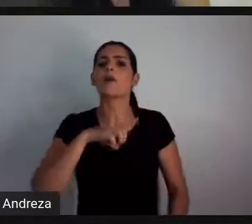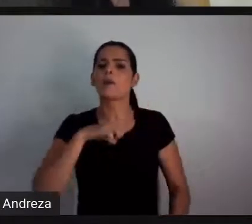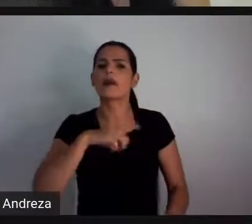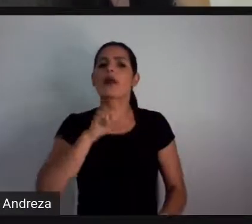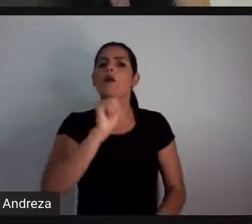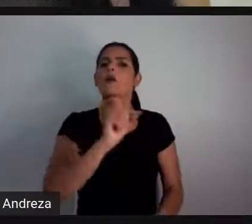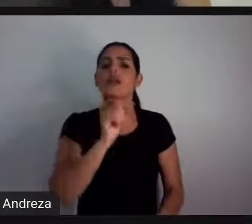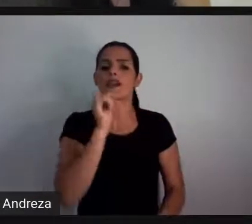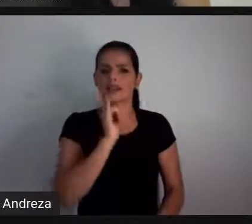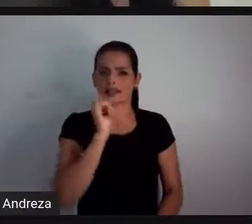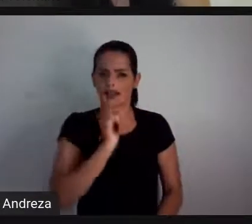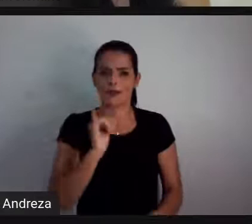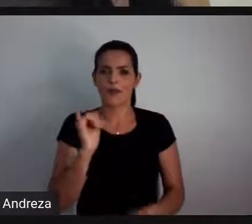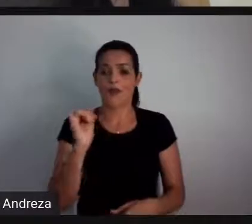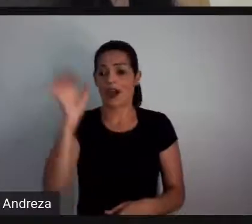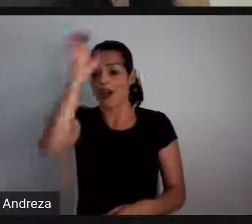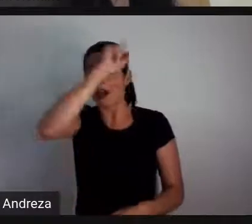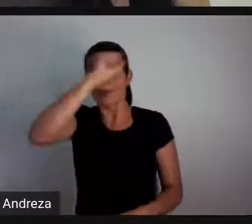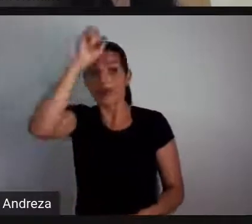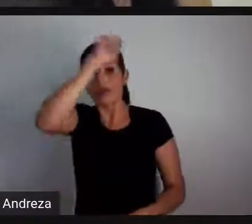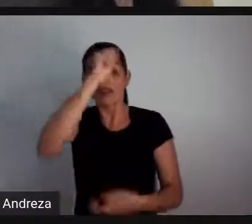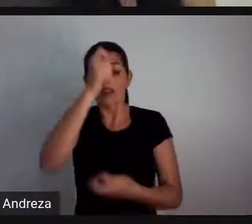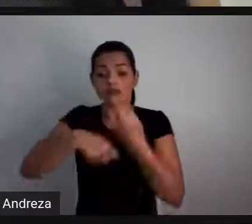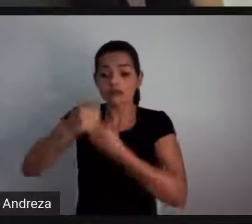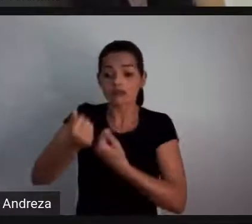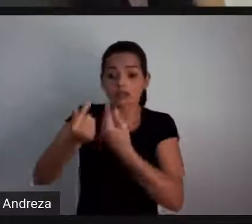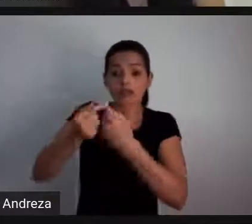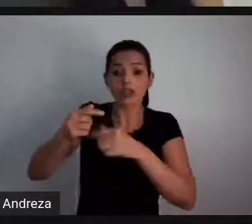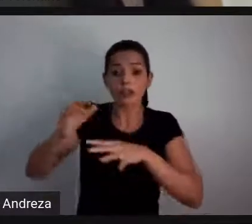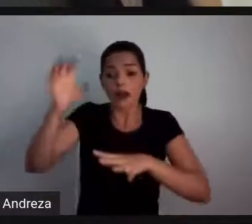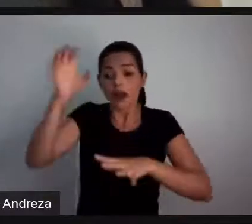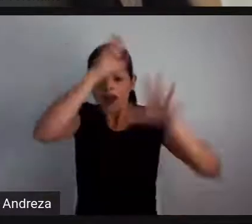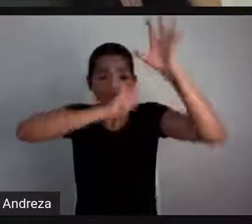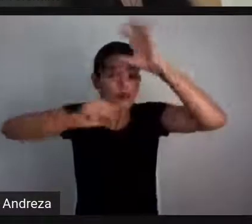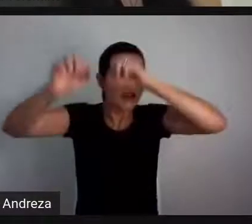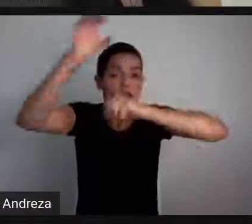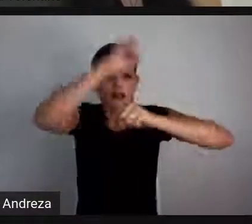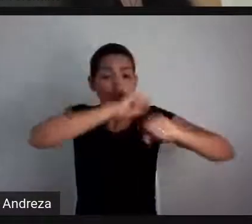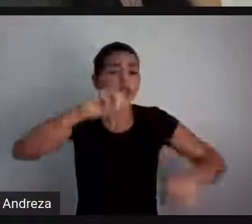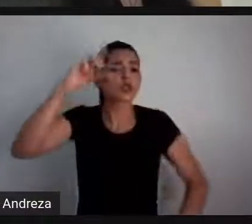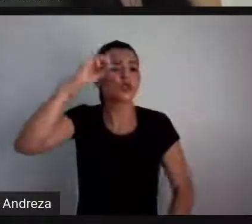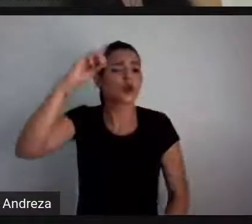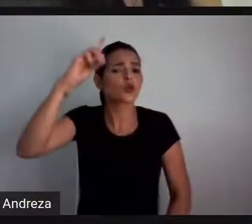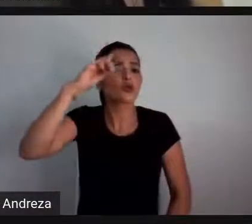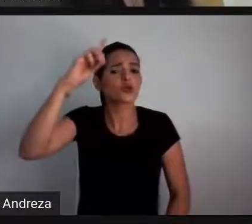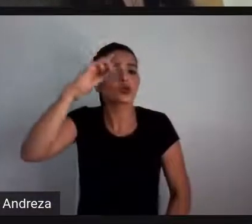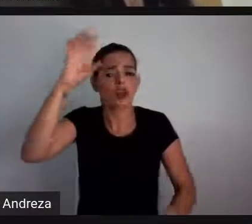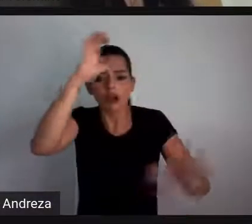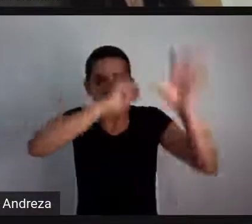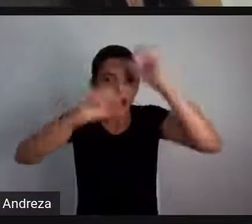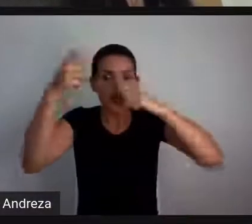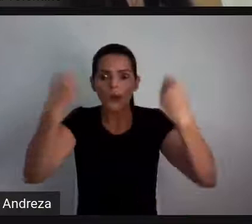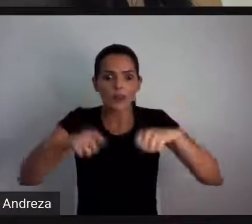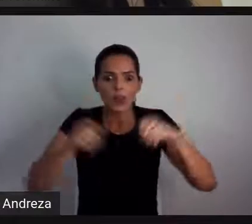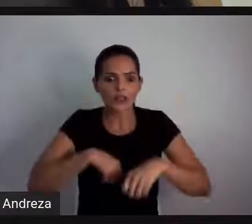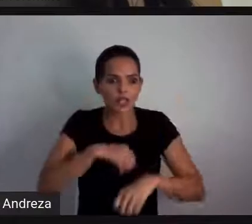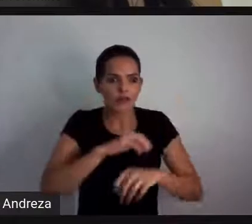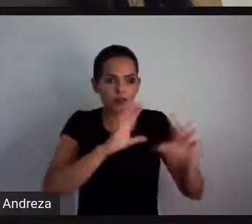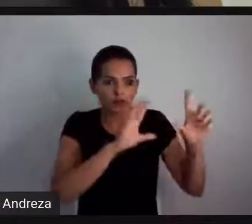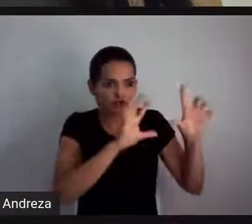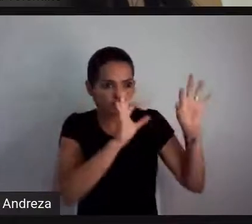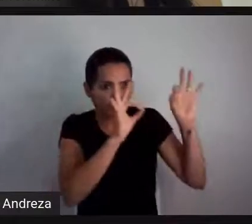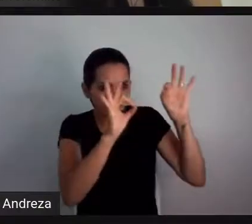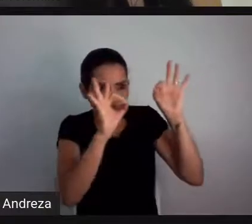conteúdo, né? Então, consumindo esse conteúdo, todo dia um pouquinho, não precisa maratonar, sabe? Mas cada